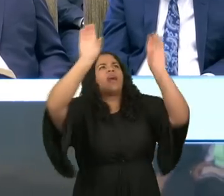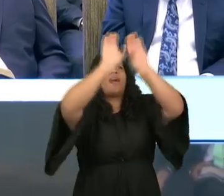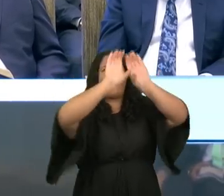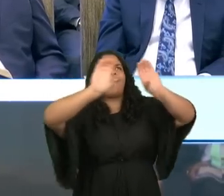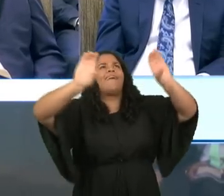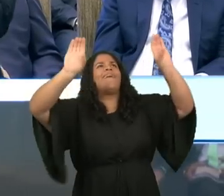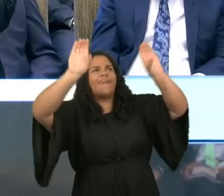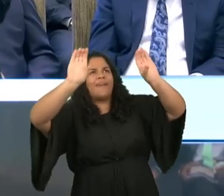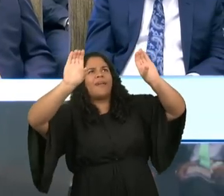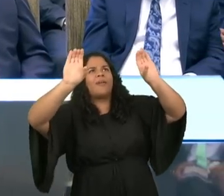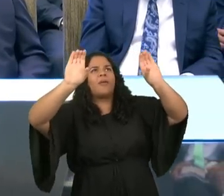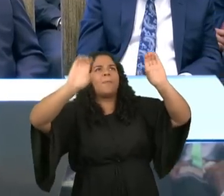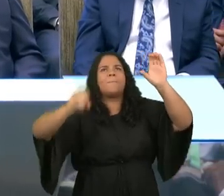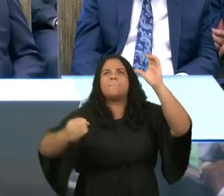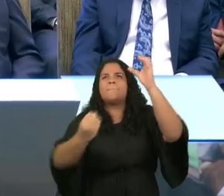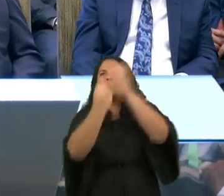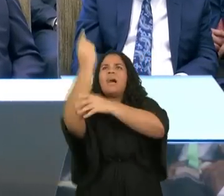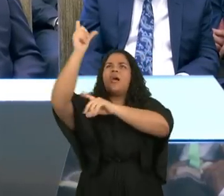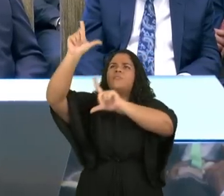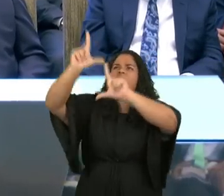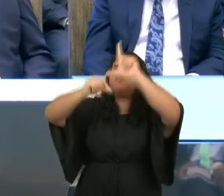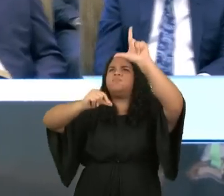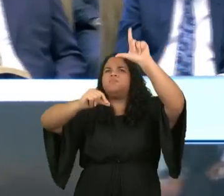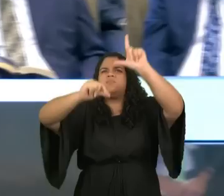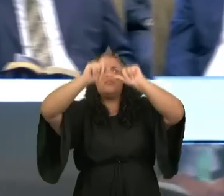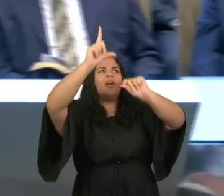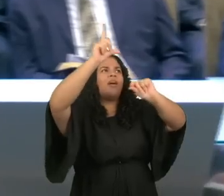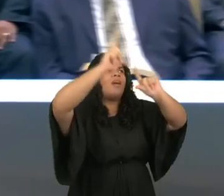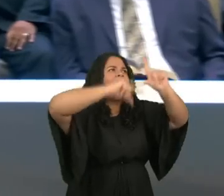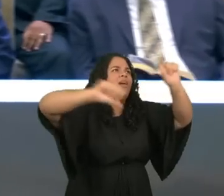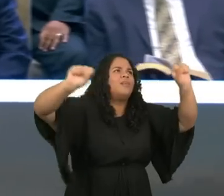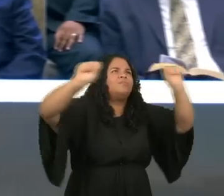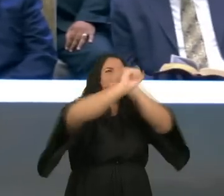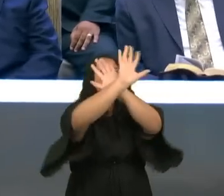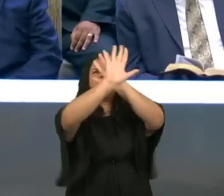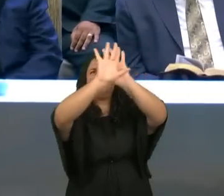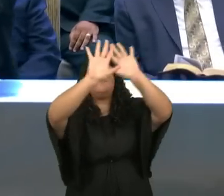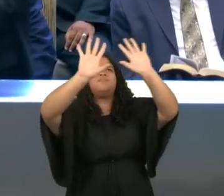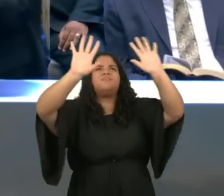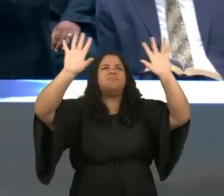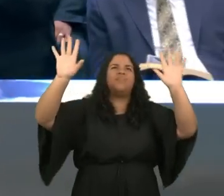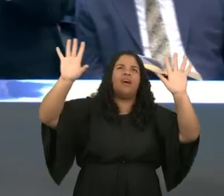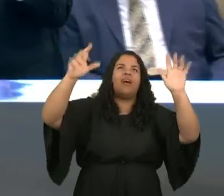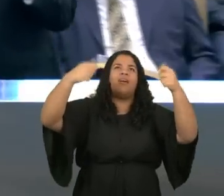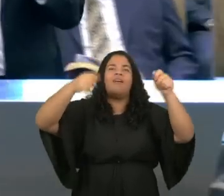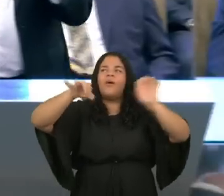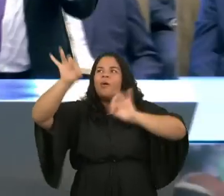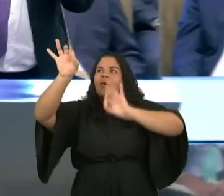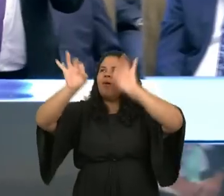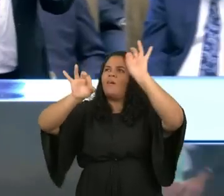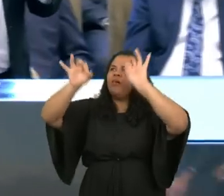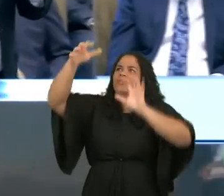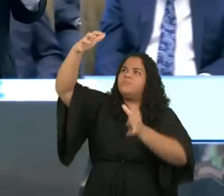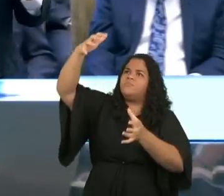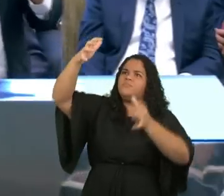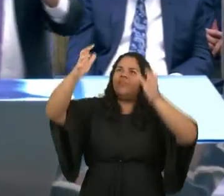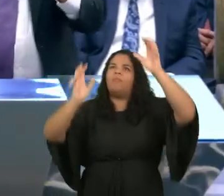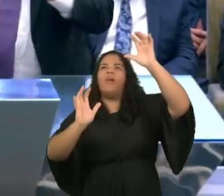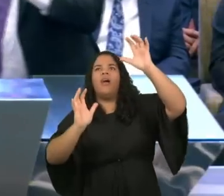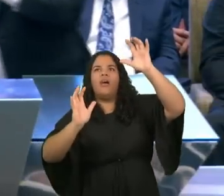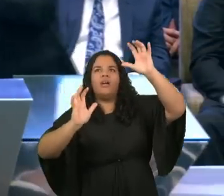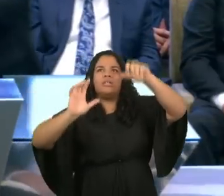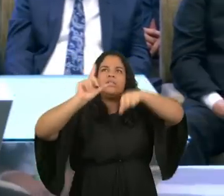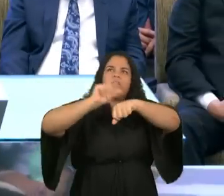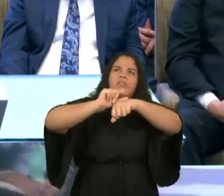luminares na expansão dos céus. E sejam eles para sinais e para kairós. Isso é lindo, é profundo.